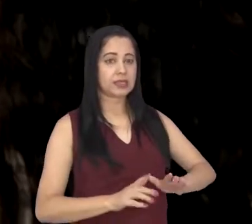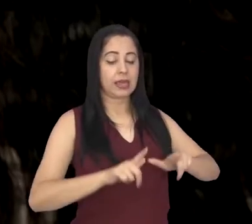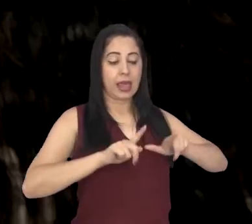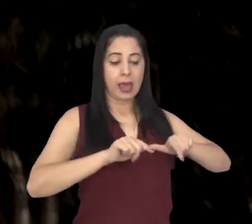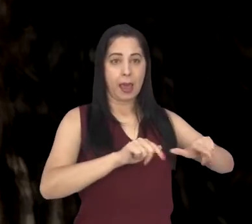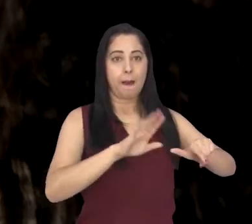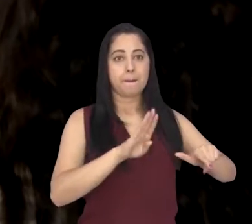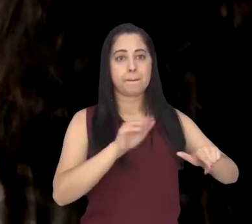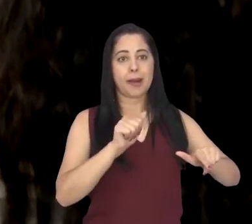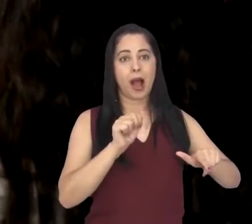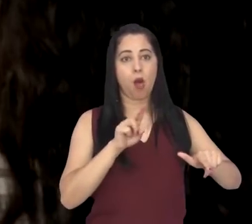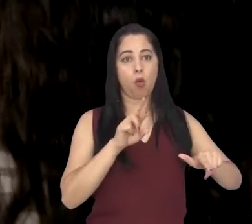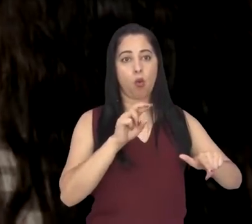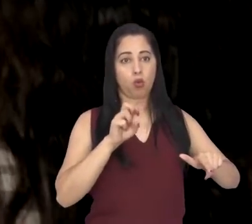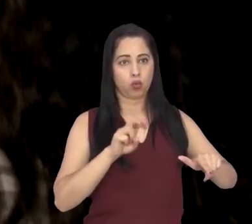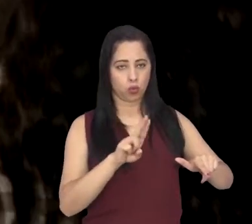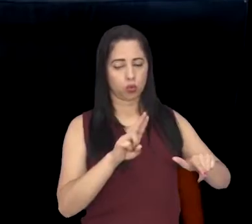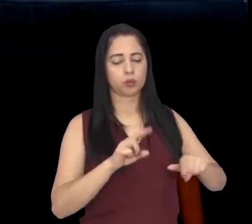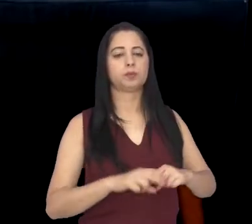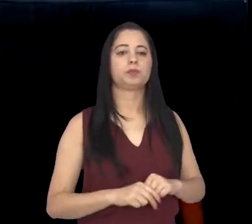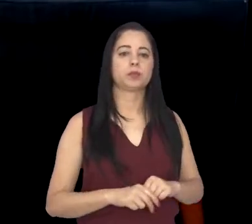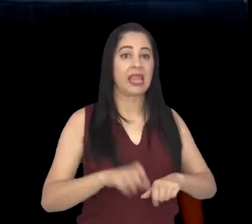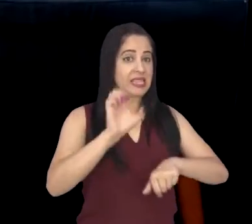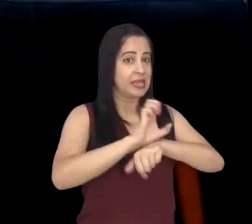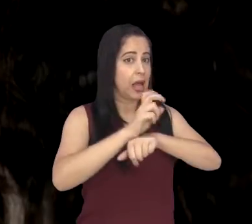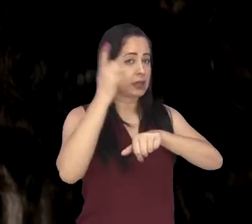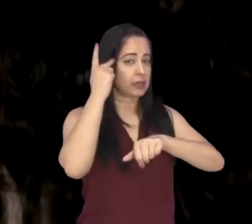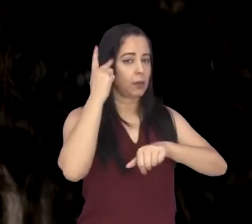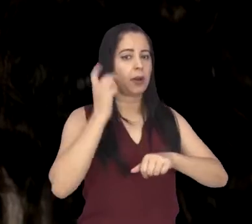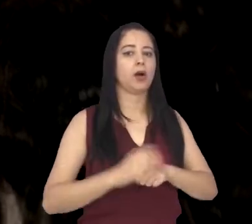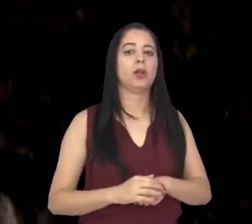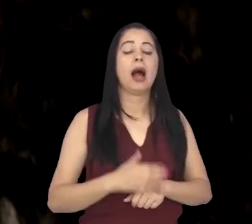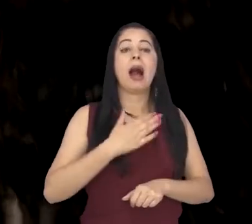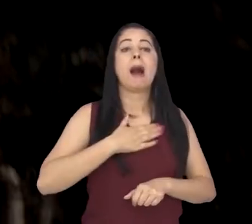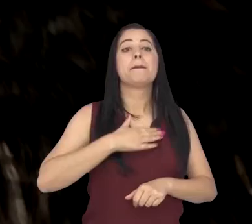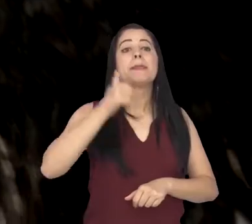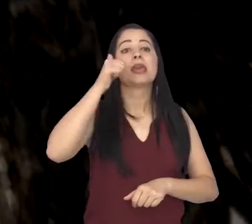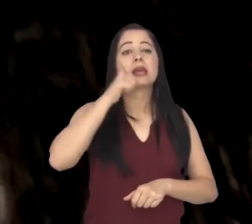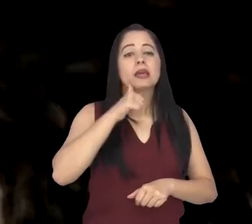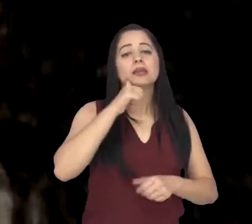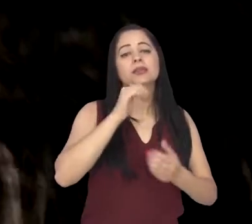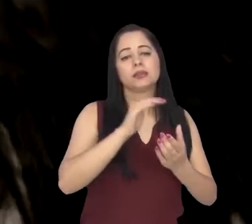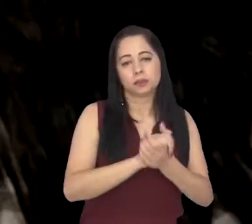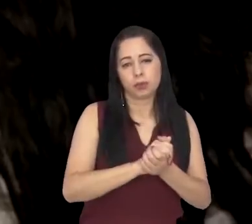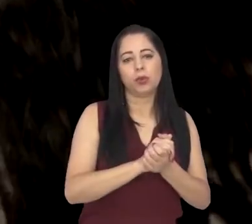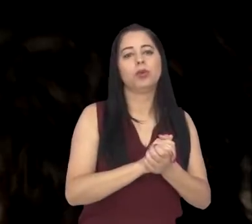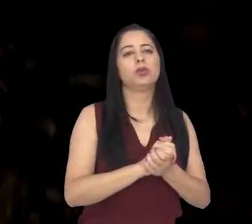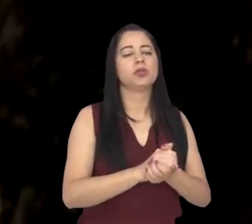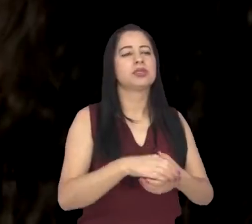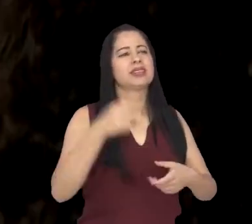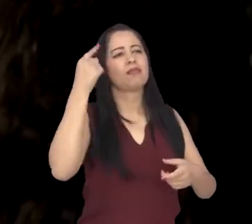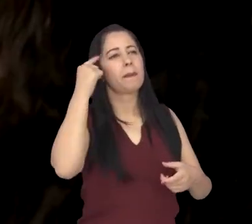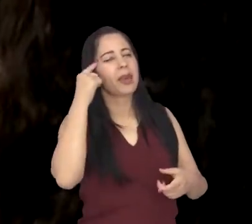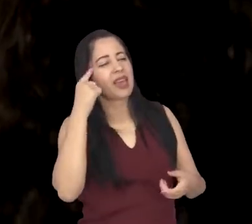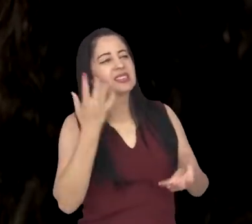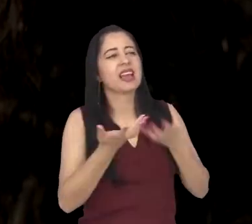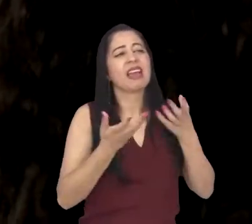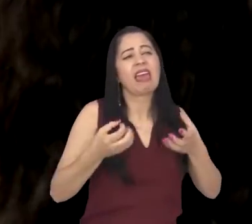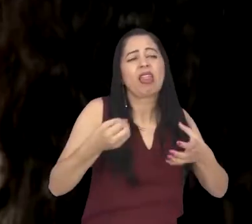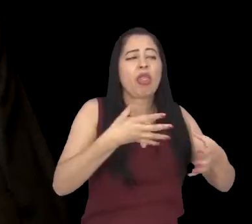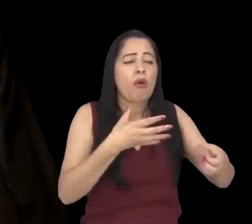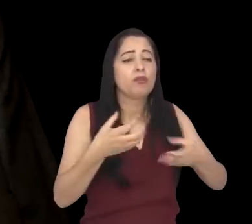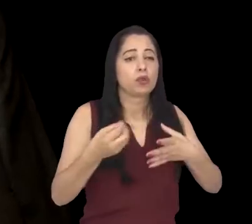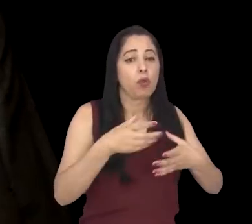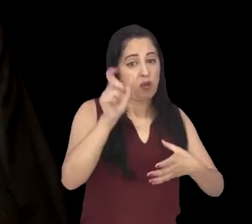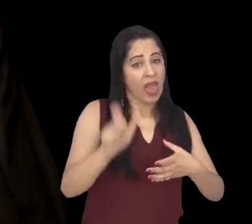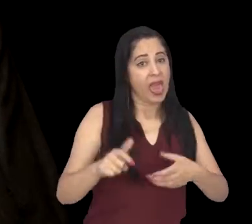Bauru, noroeste de São Paulo, do estado de São Paulo. Minha esposa veio bolando novos negócios, ela é